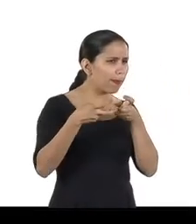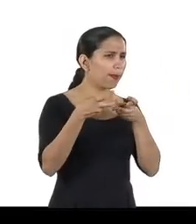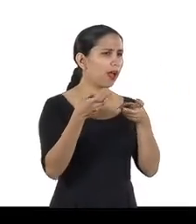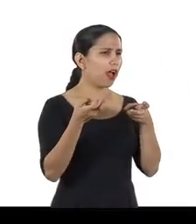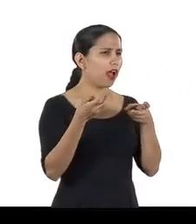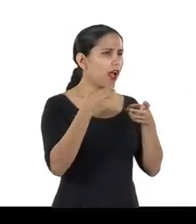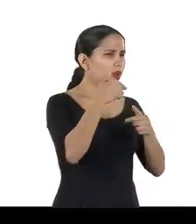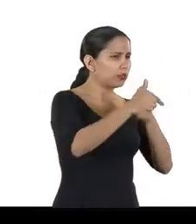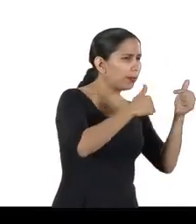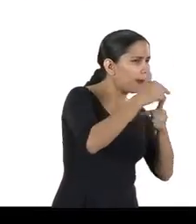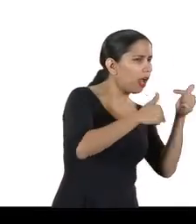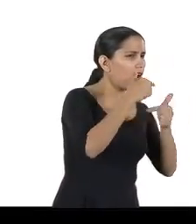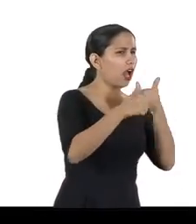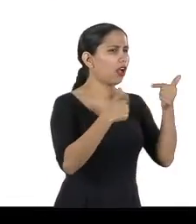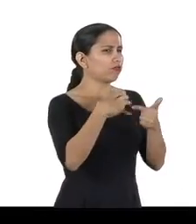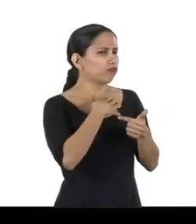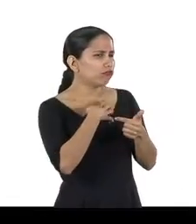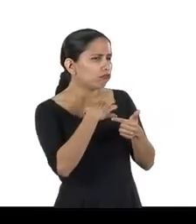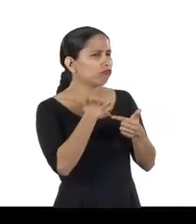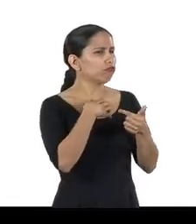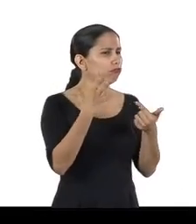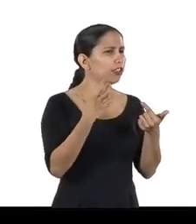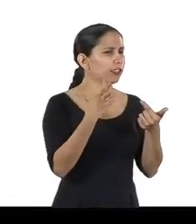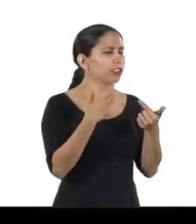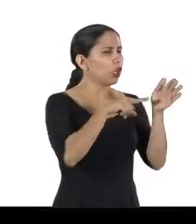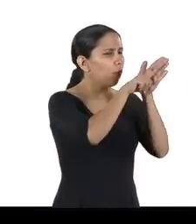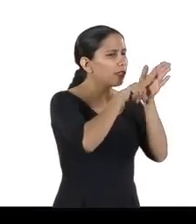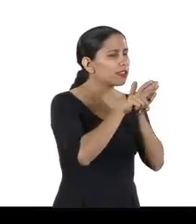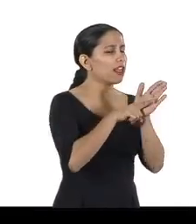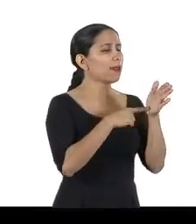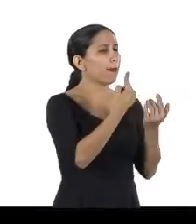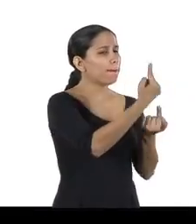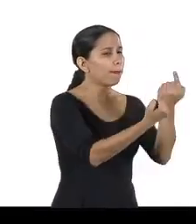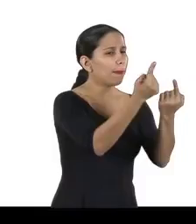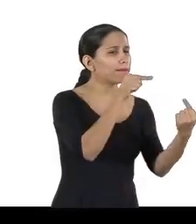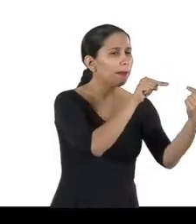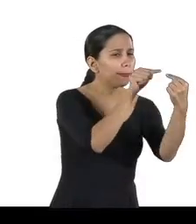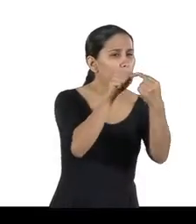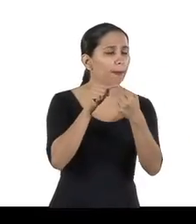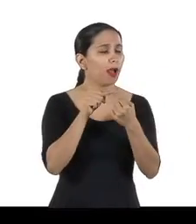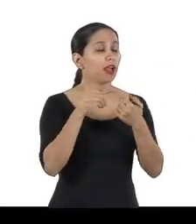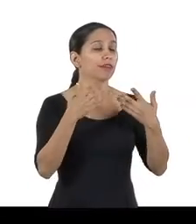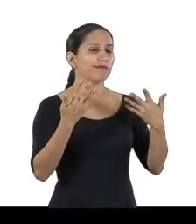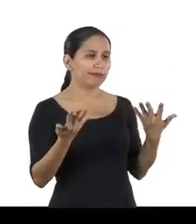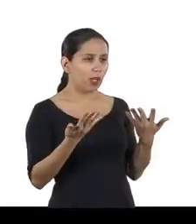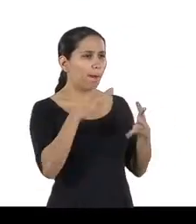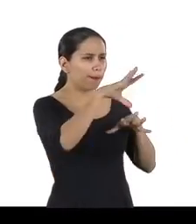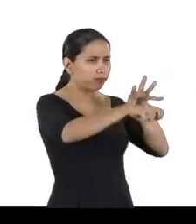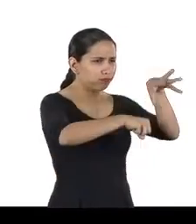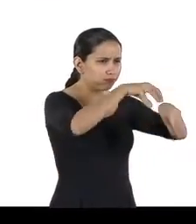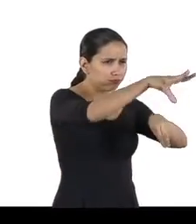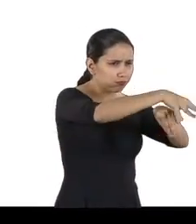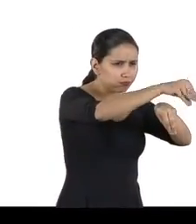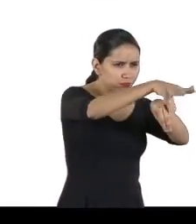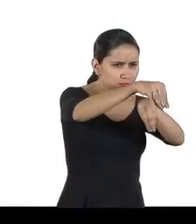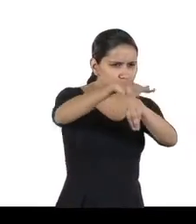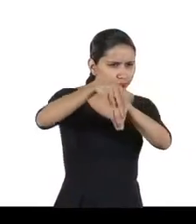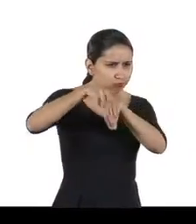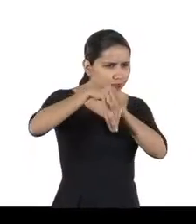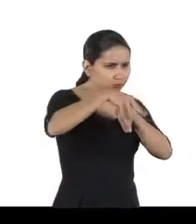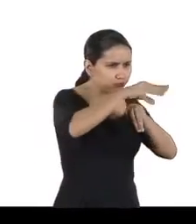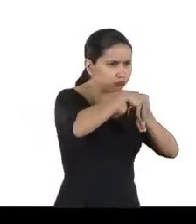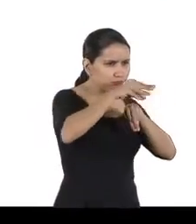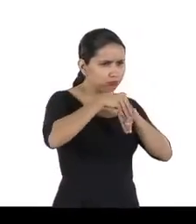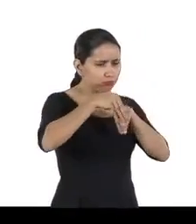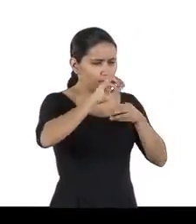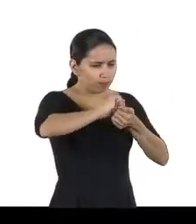o funcionário está exposto, esses dados são utilizados para a gente fazer o programa anual. Baseado nesses riscos, a gente vai,